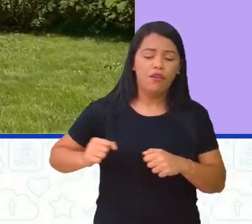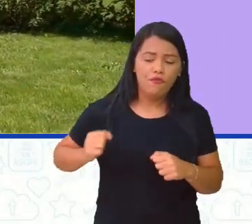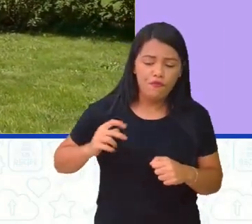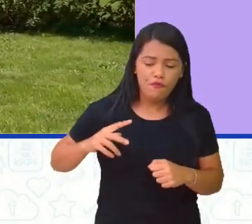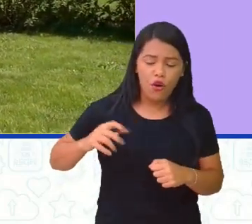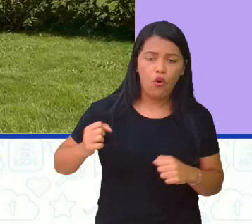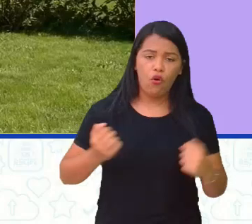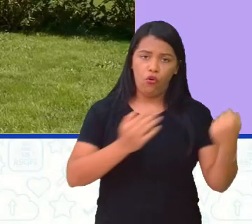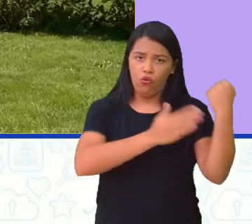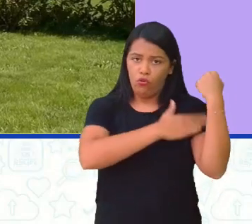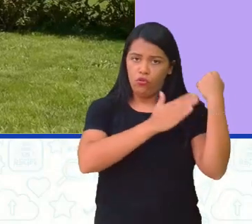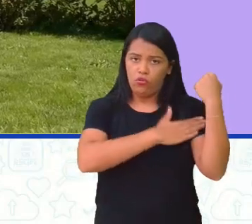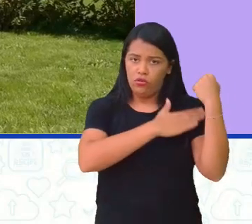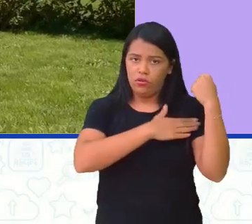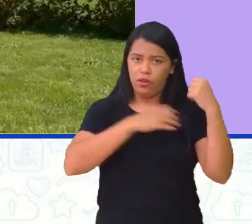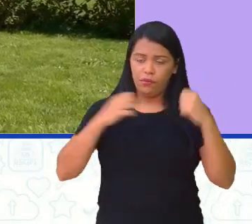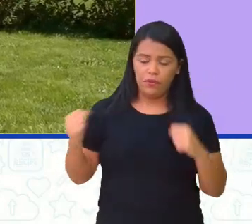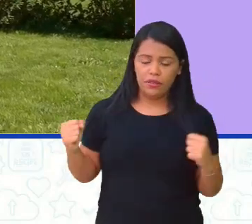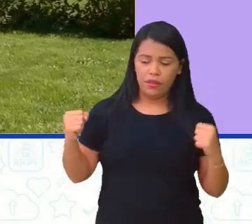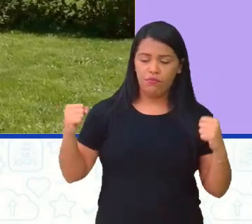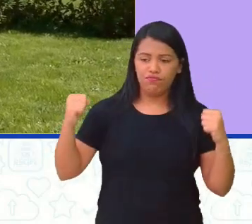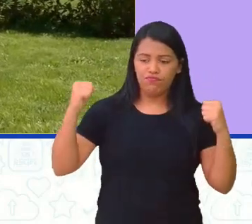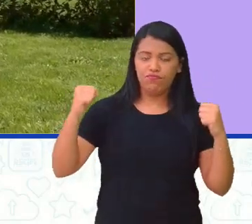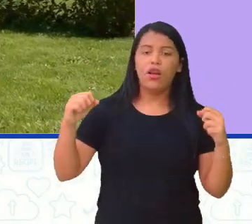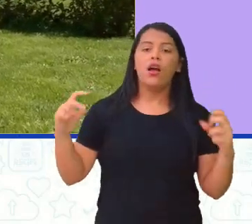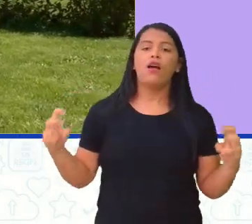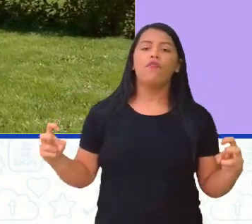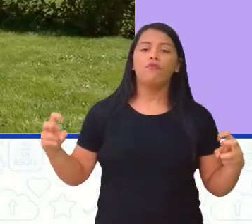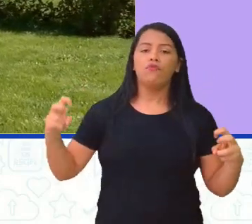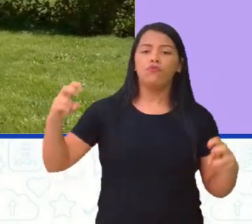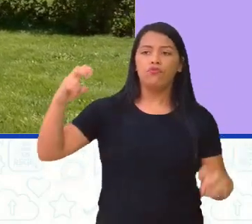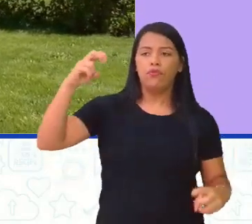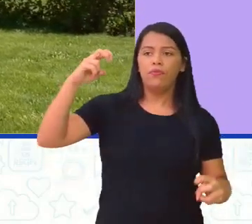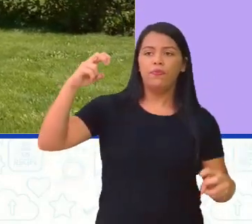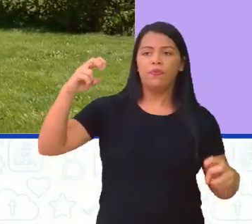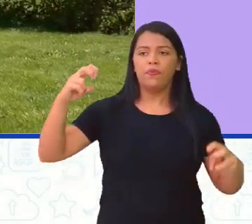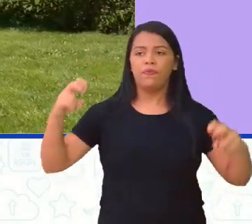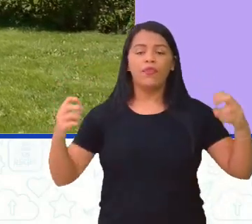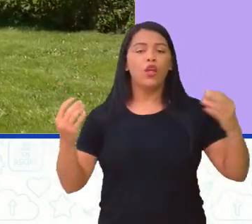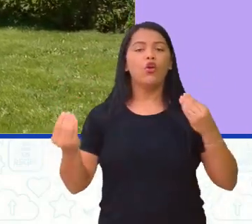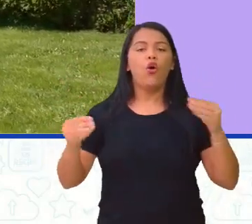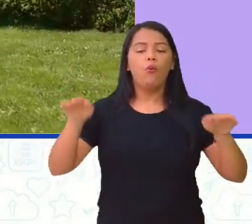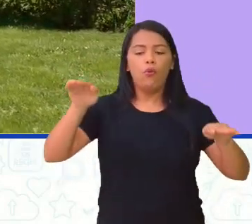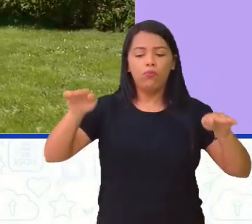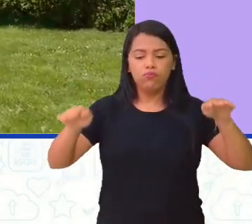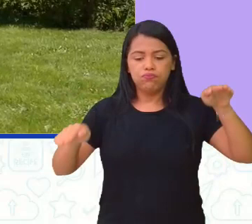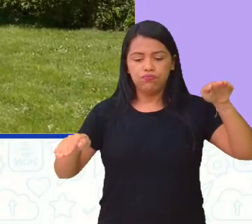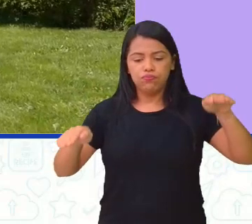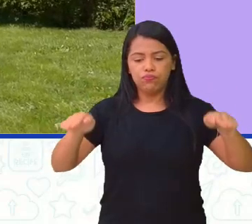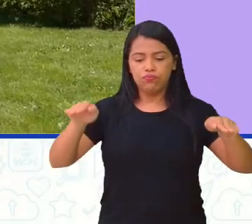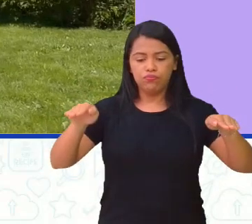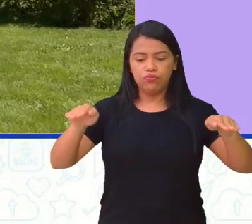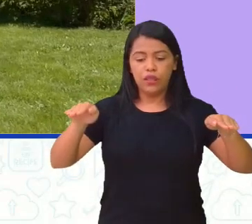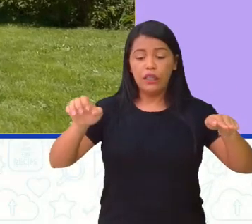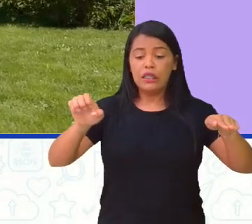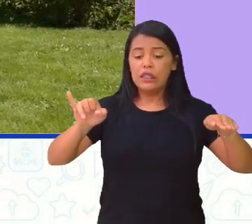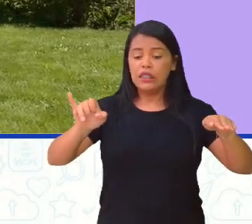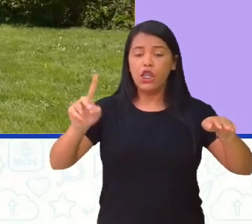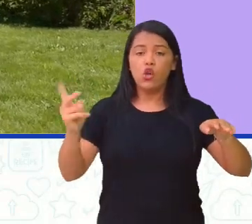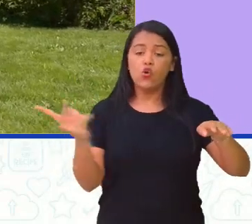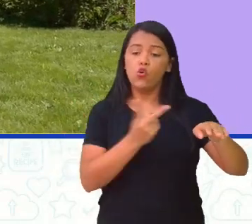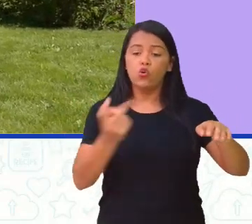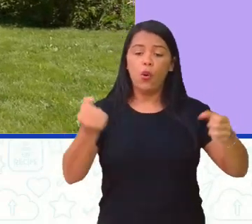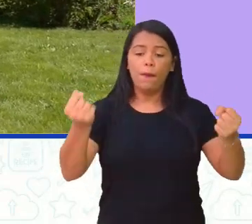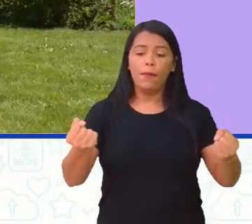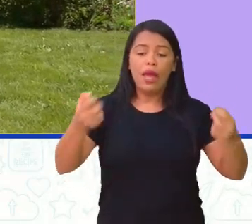faz força e ela que sobe. Quando ficaria equilibrado? Se os dois tivessem o mesmo peso e ninguém fizesse